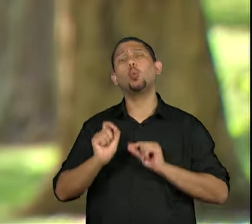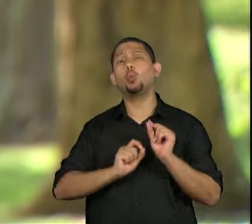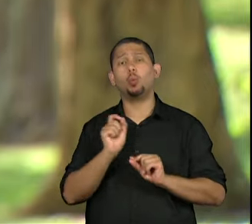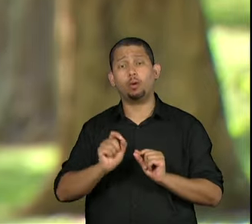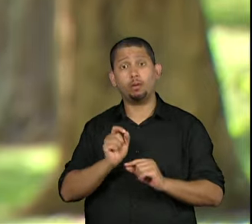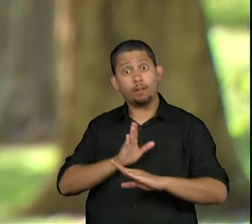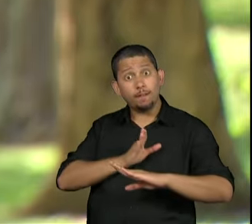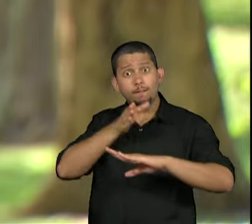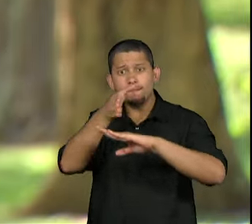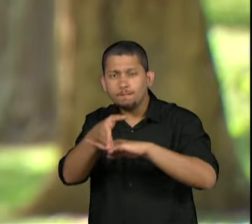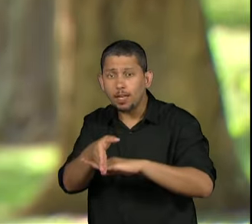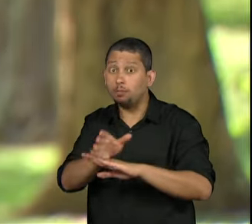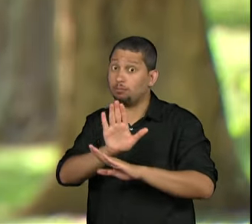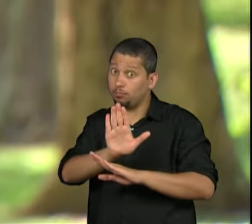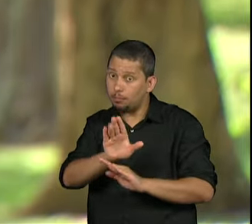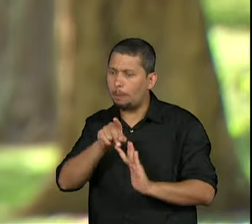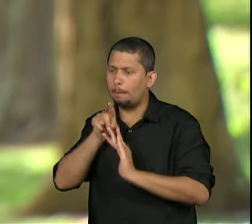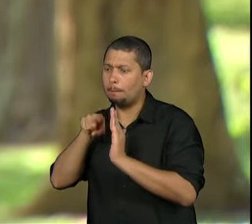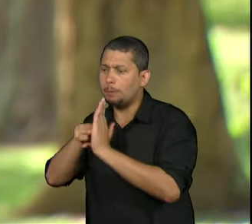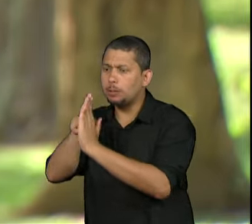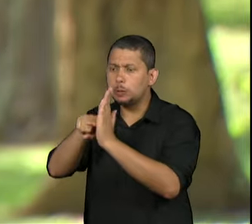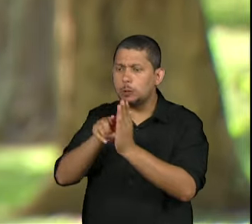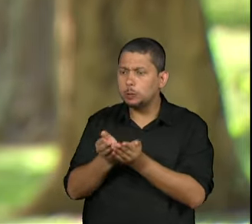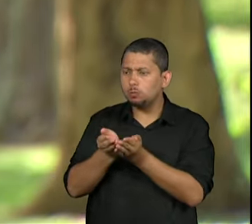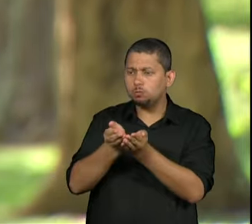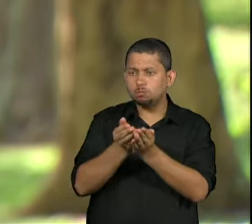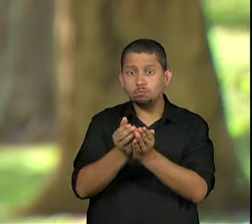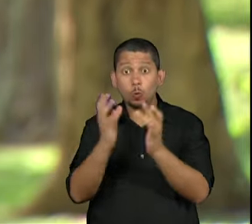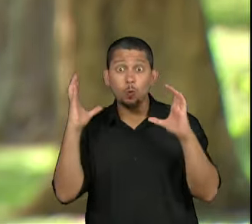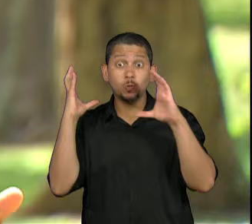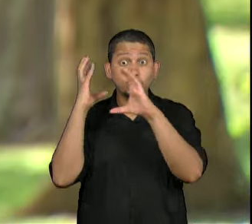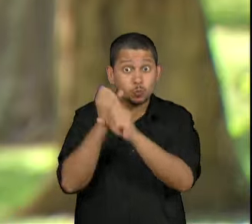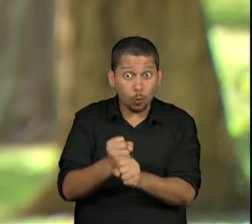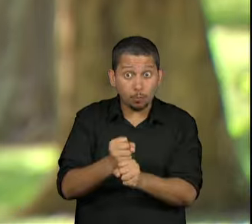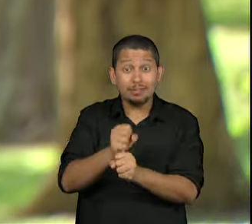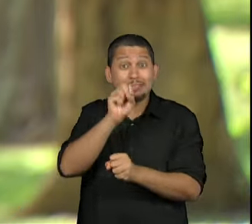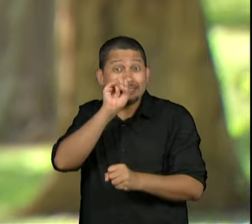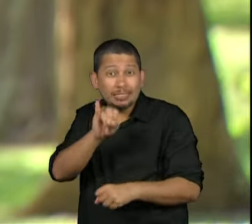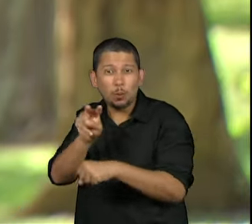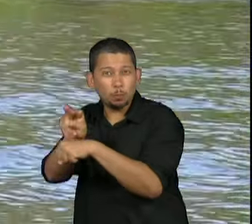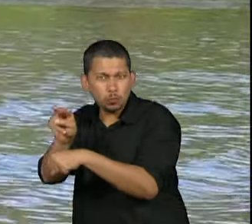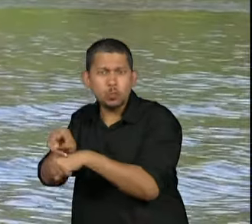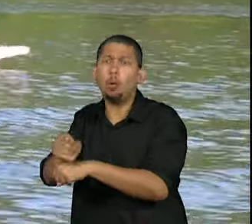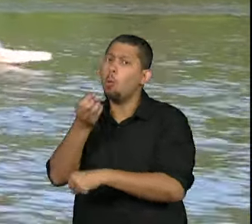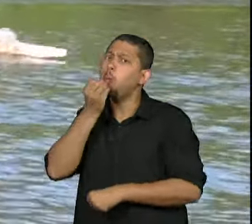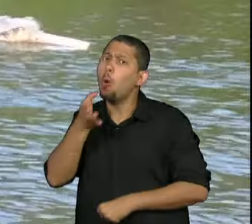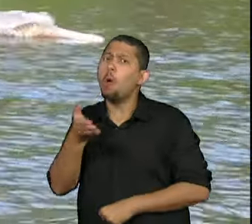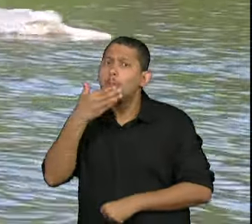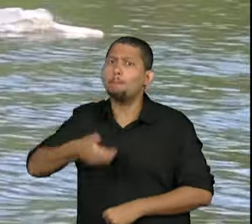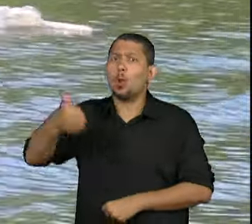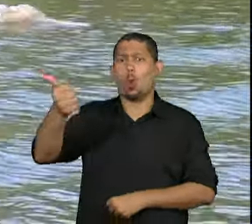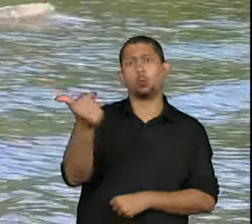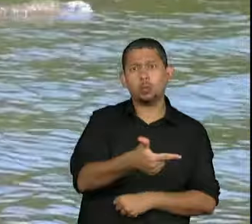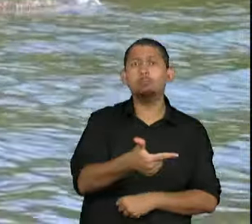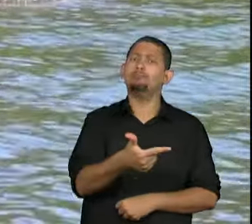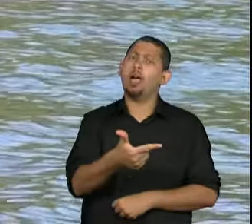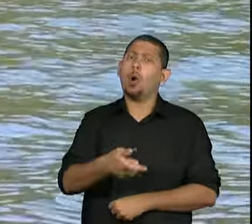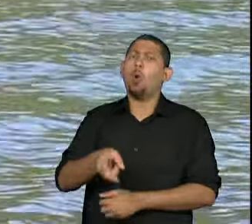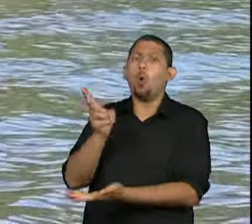isso mostra, que a moratória sim está surtindo algum efeito e, portanto, deve ser continuada.